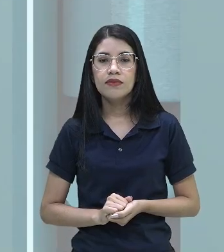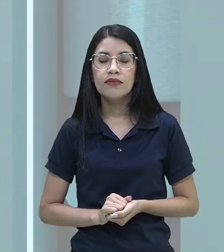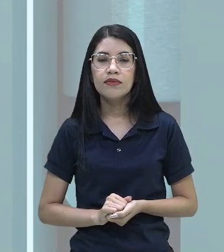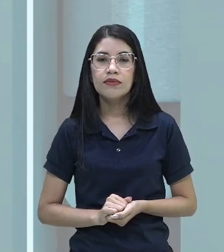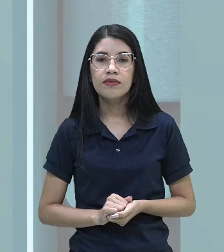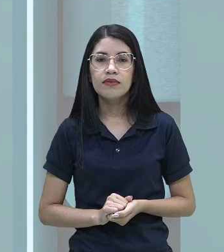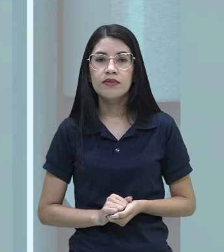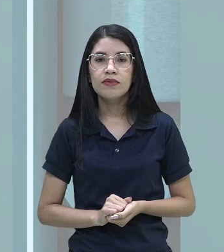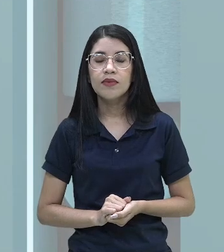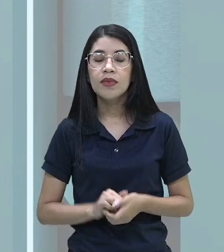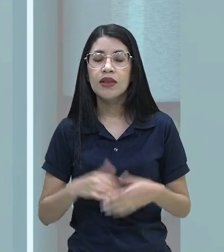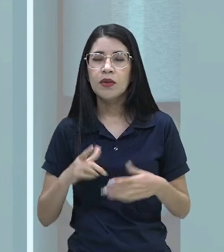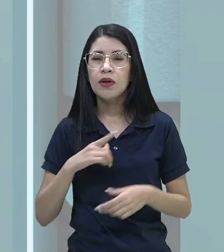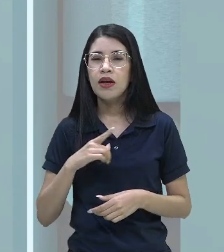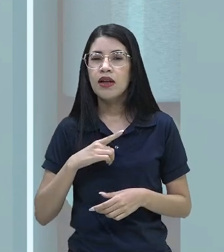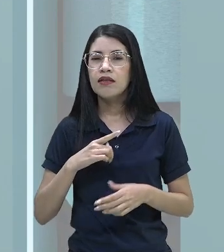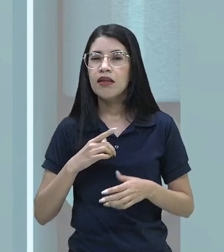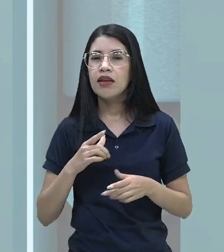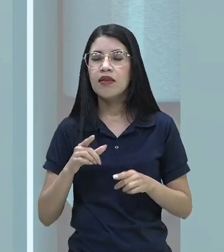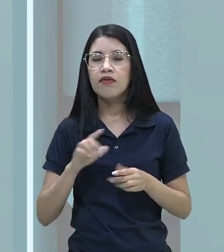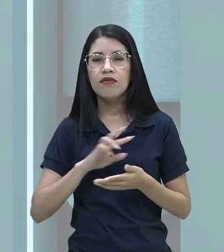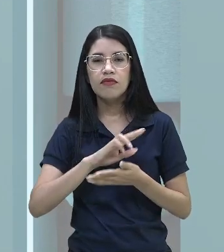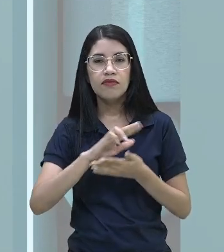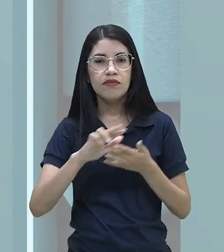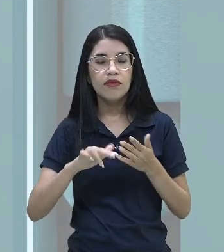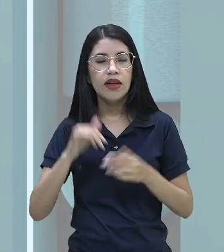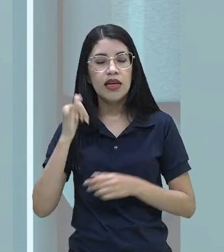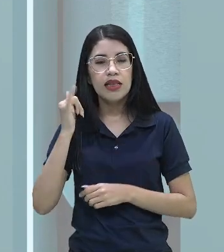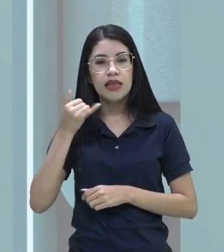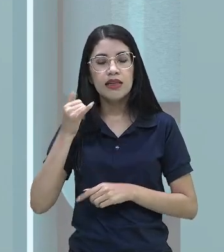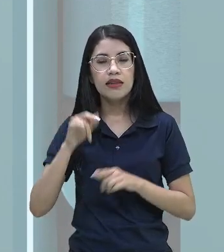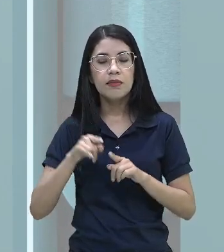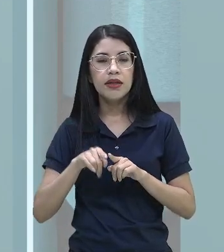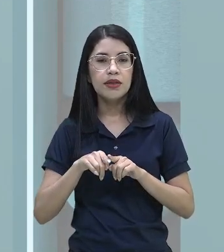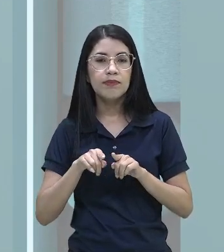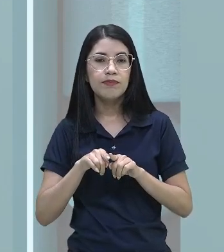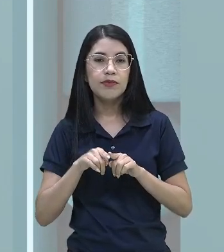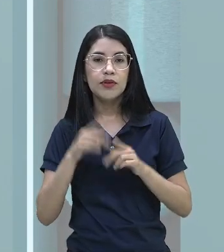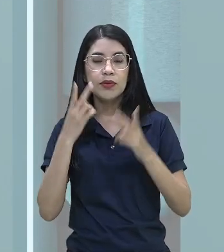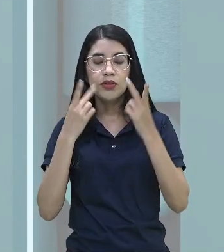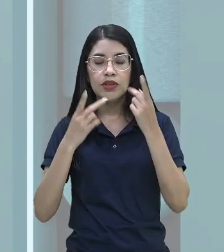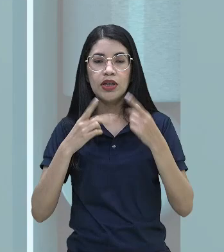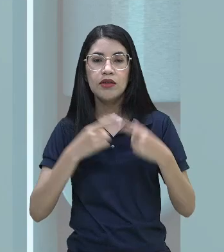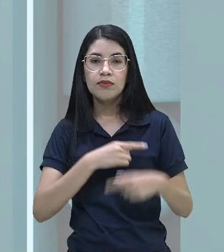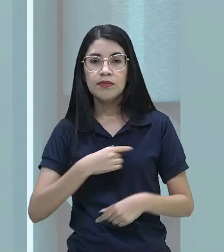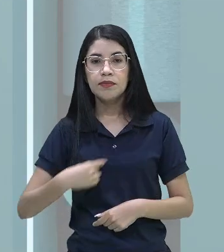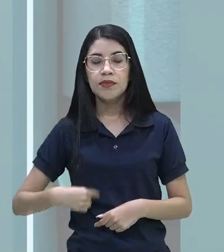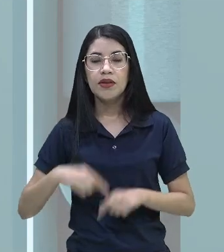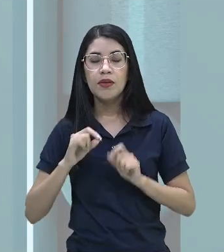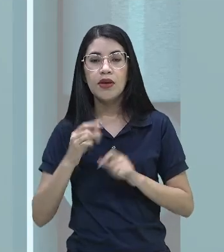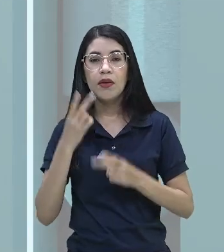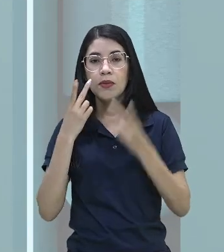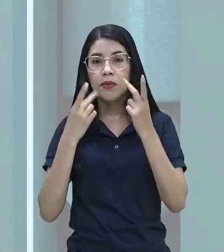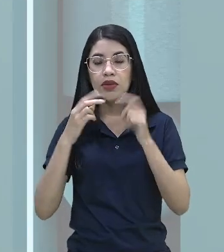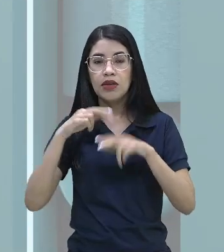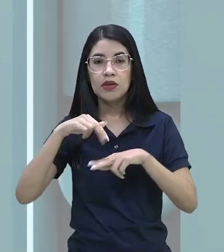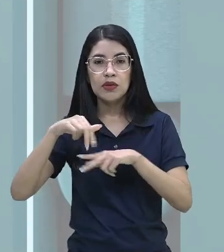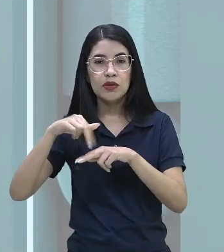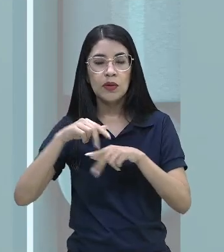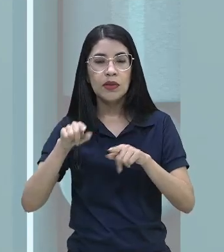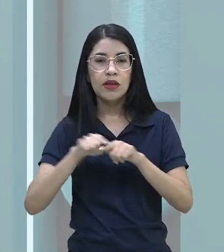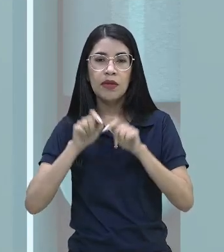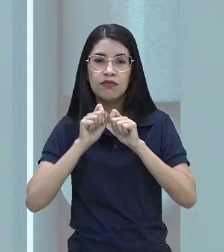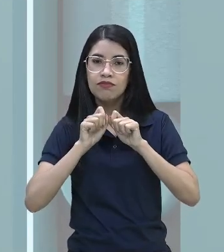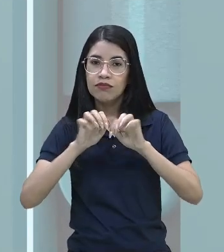Então, um dos estilos, né, que traz essa lenda do teatro chinês é o teatro de sombra, que também se expandiu, aí muitos